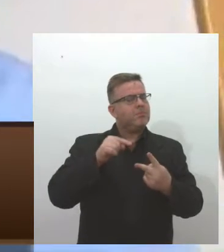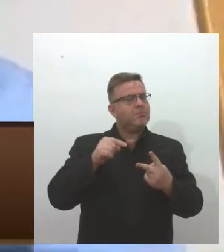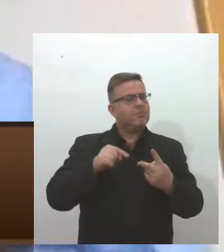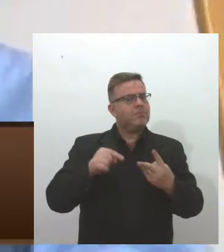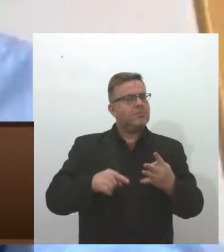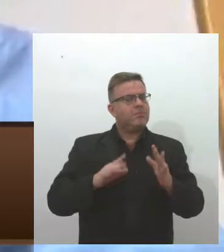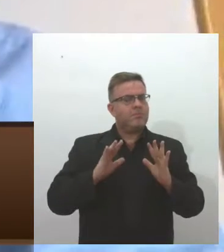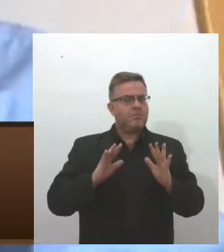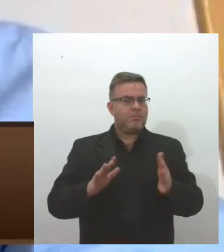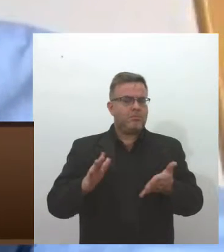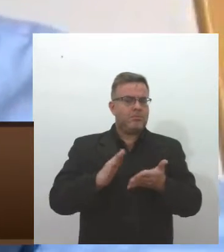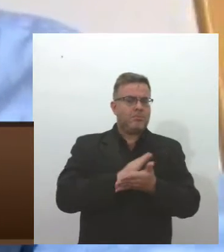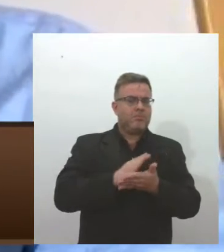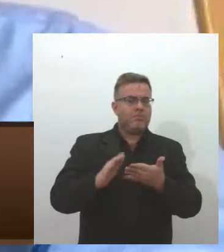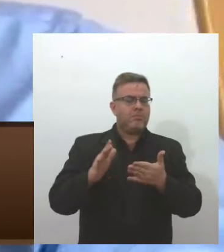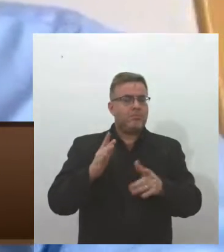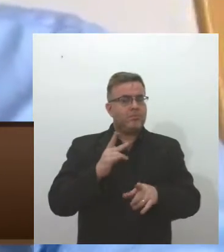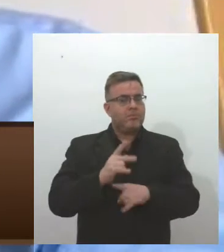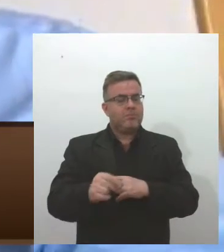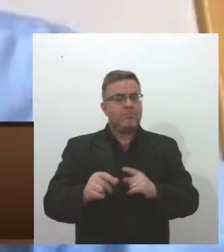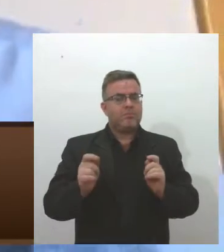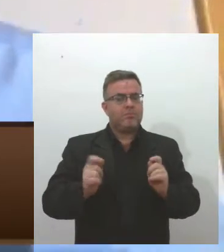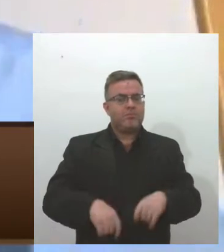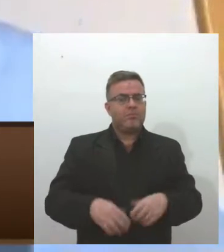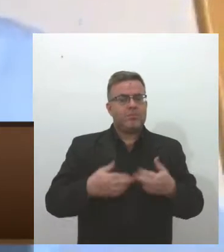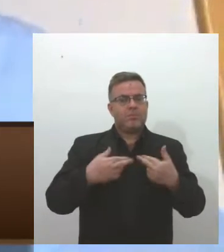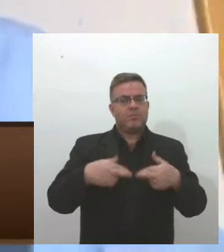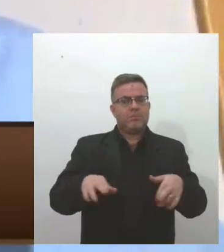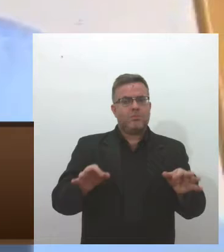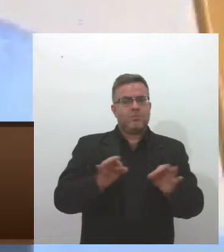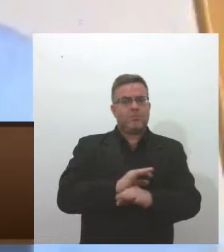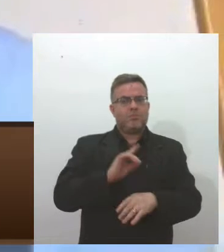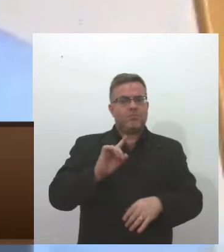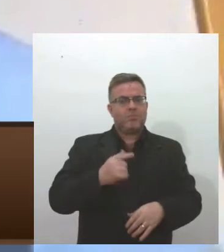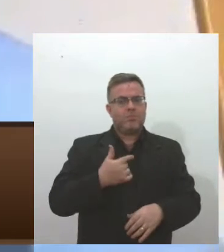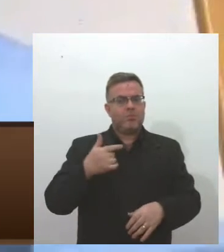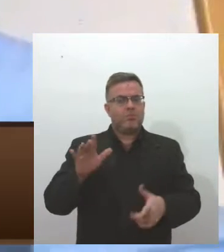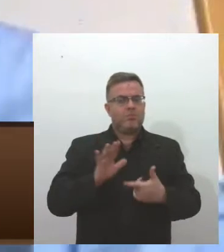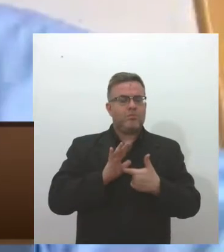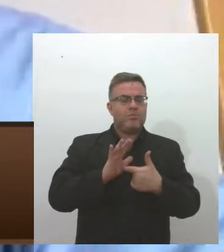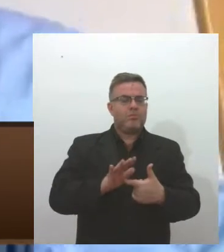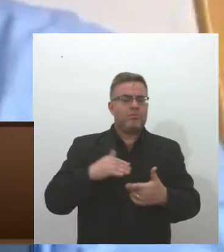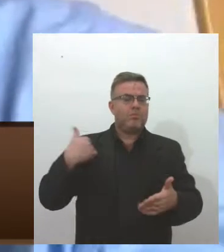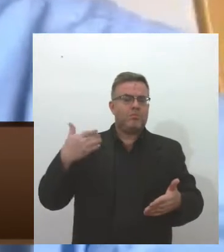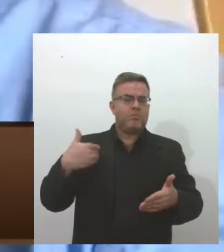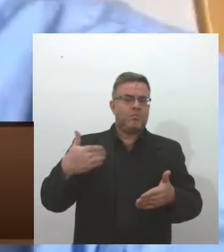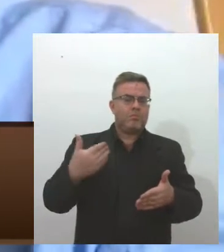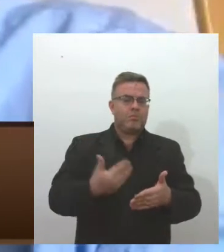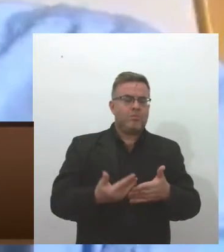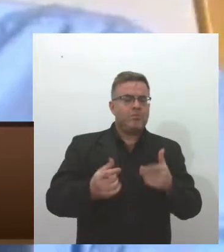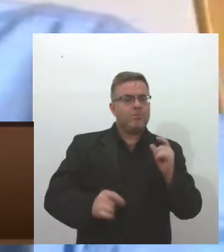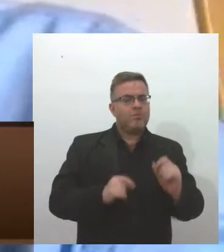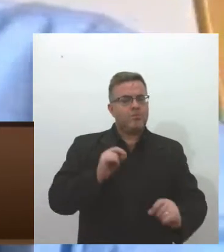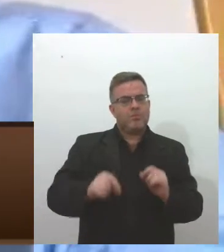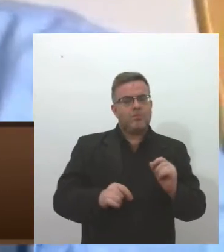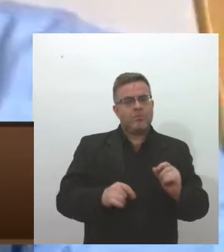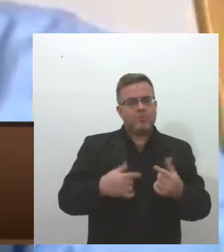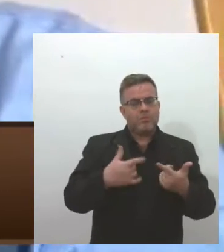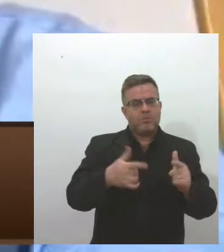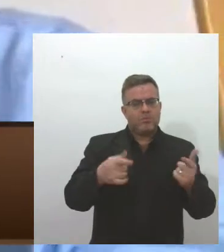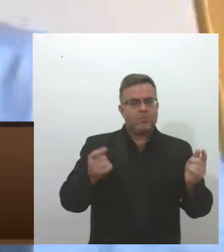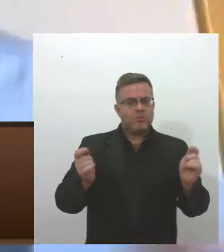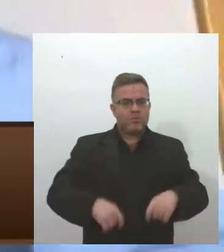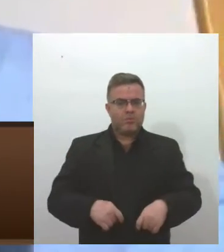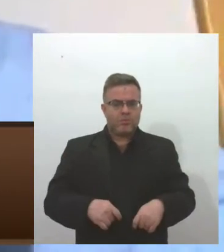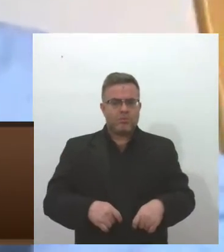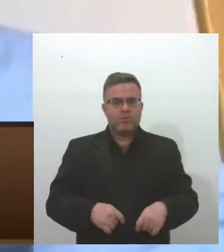algumas foram superadas, outras, elas se demonstraram no longo do caminho que elas não teriam condições de